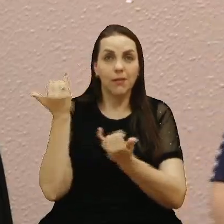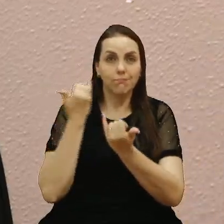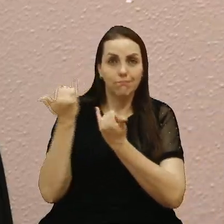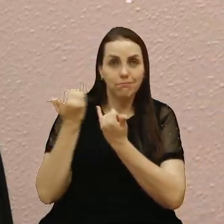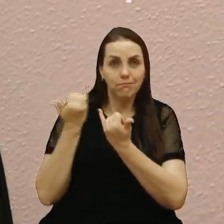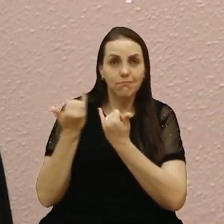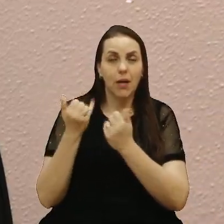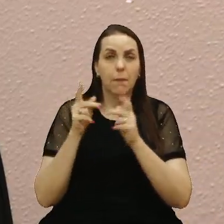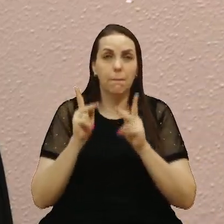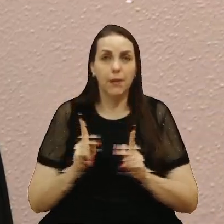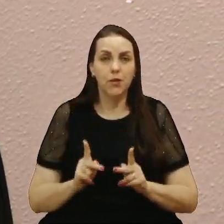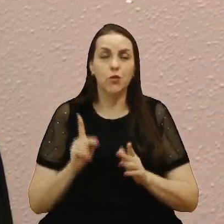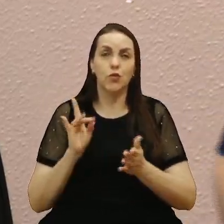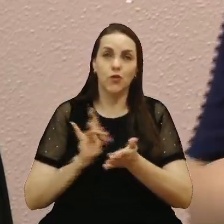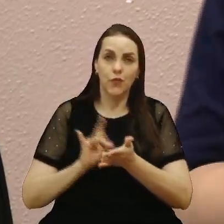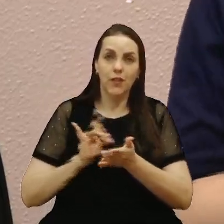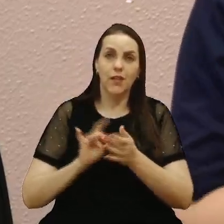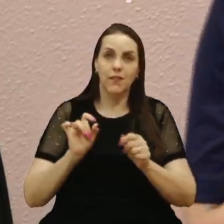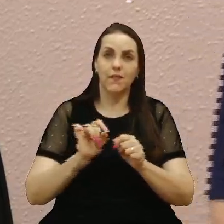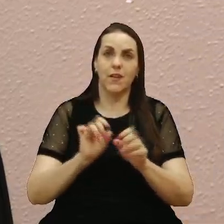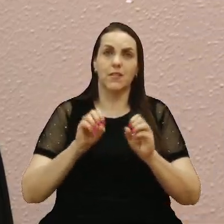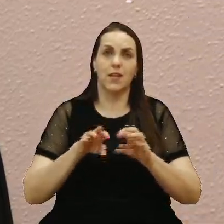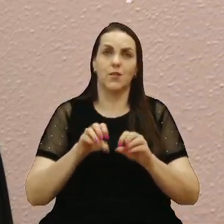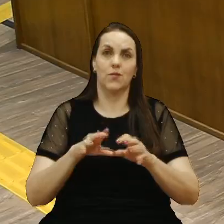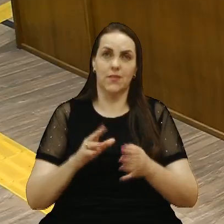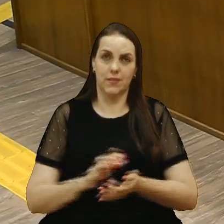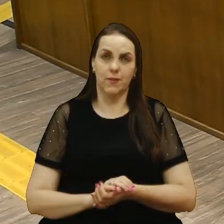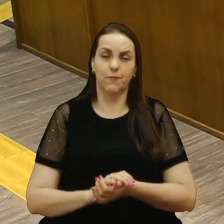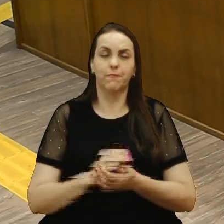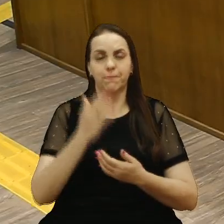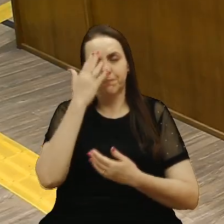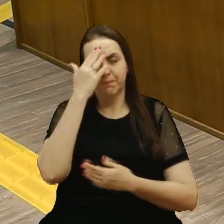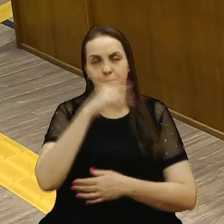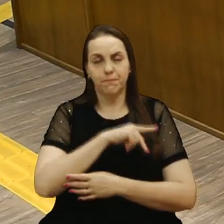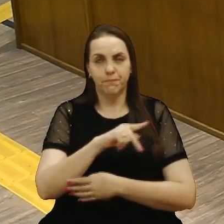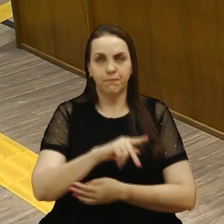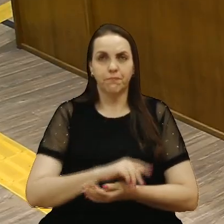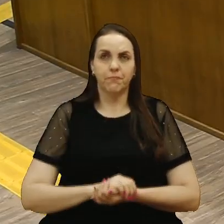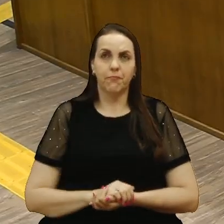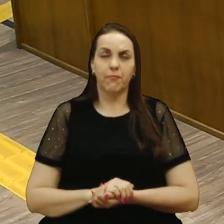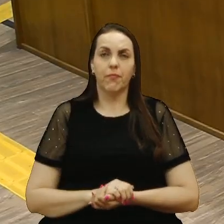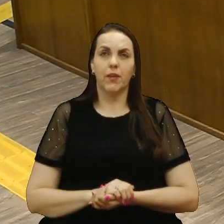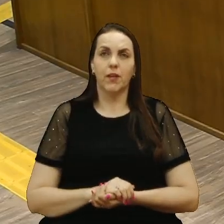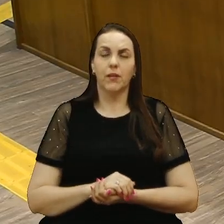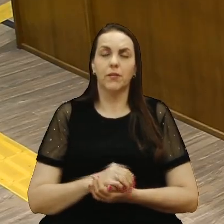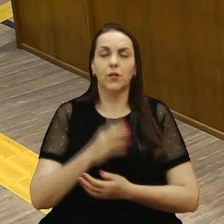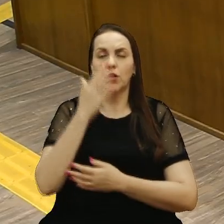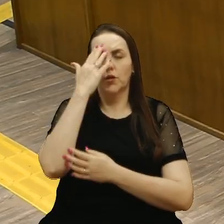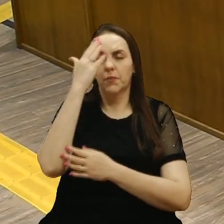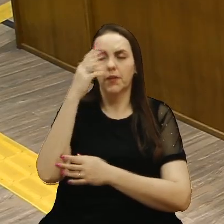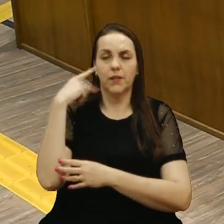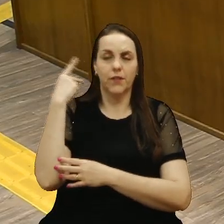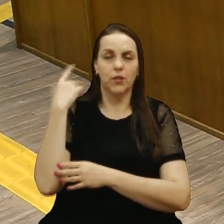que fazem, de fato, a educação acontecer. Seria isso, senhor presidente. Obrigada. Obrigado, vereador Andressa Marques. Com a palavra, a vereadora Estela.